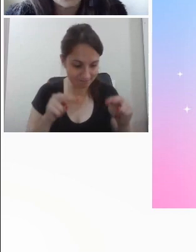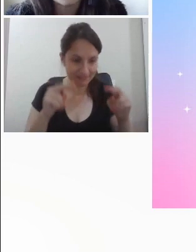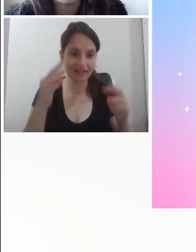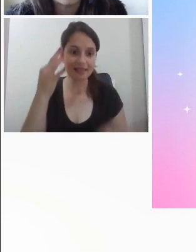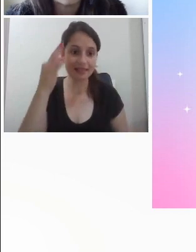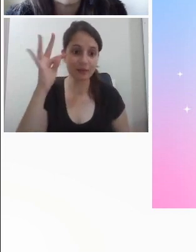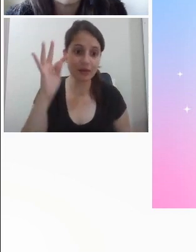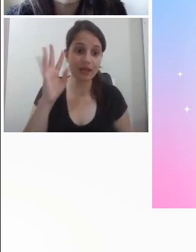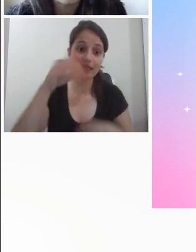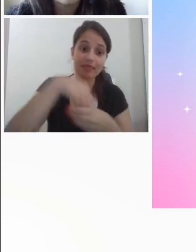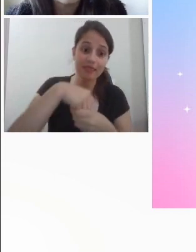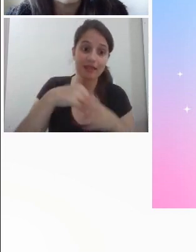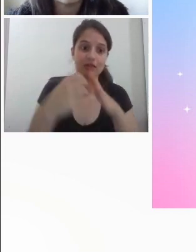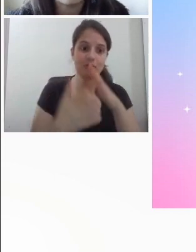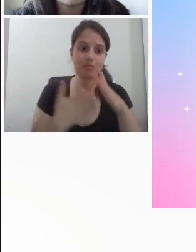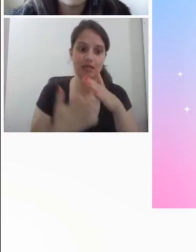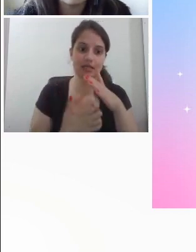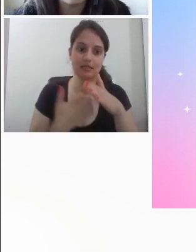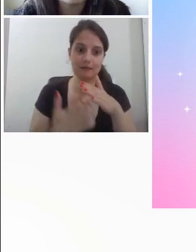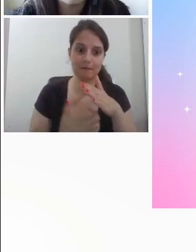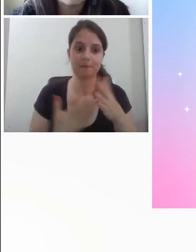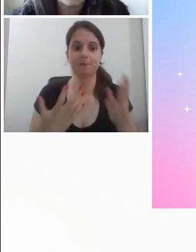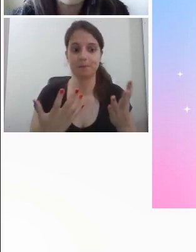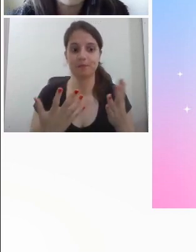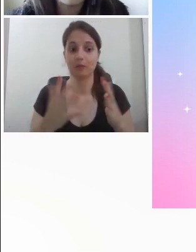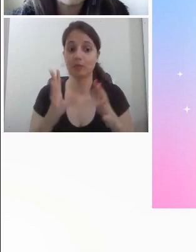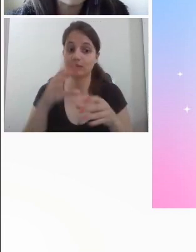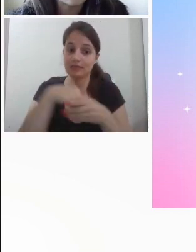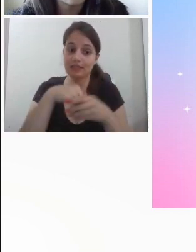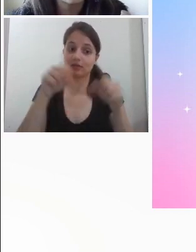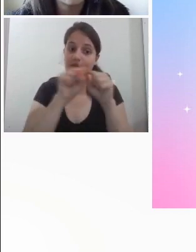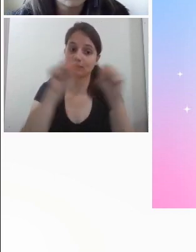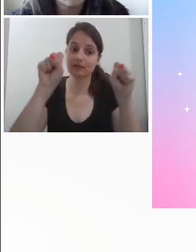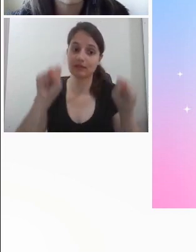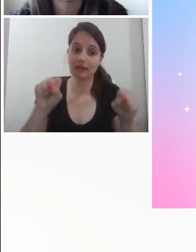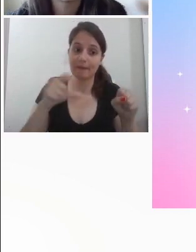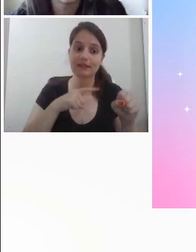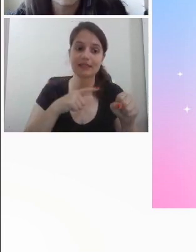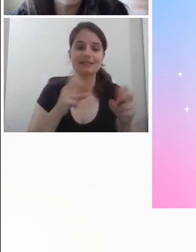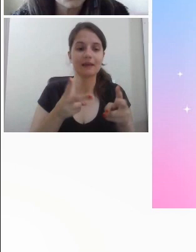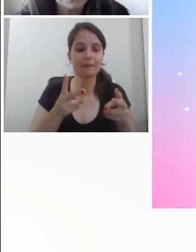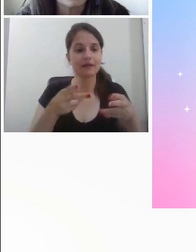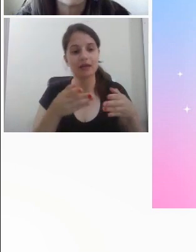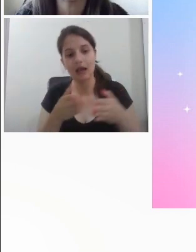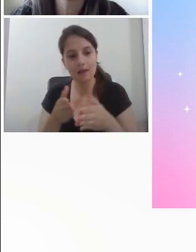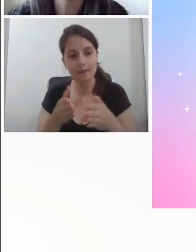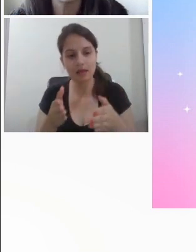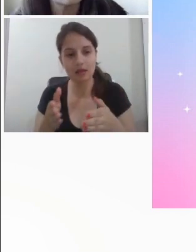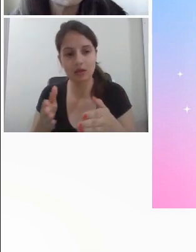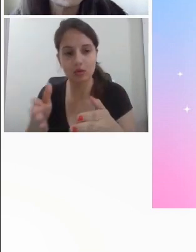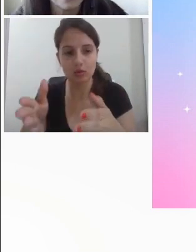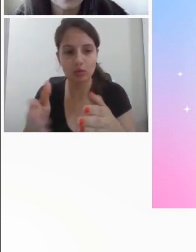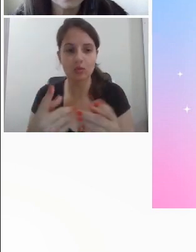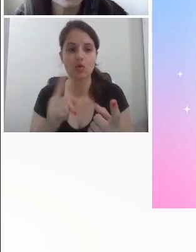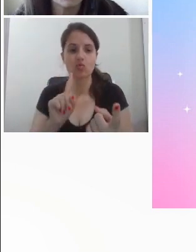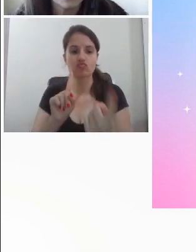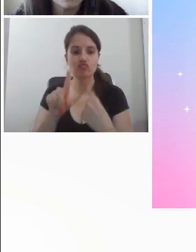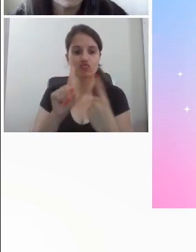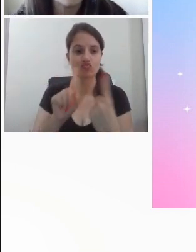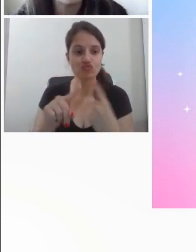das próprias empresas Então dentro de um sistema sempre existe um fluxo um fluxo de de entrada e um fluxo de